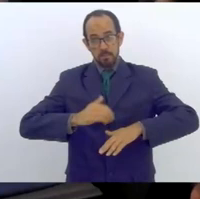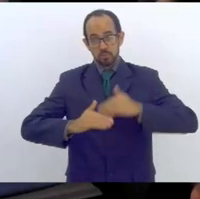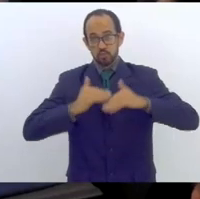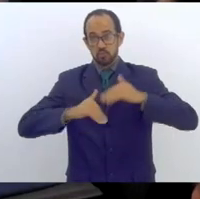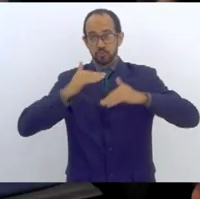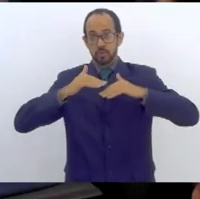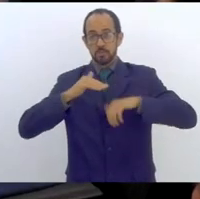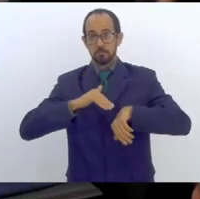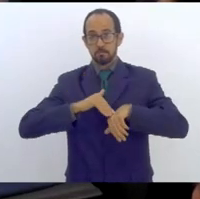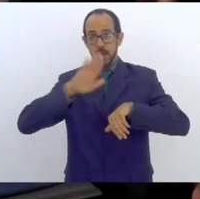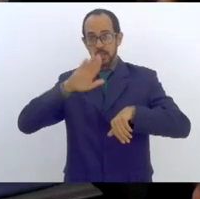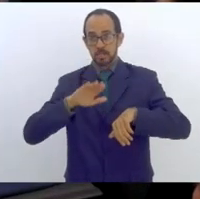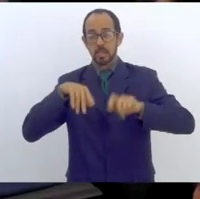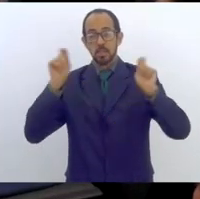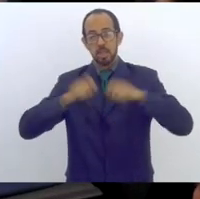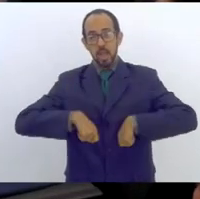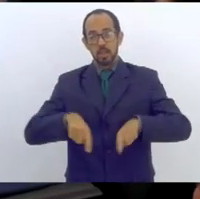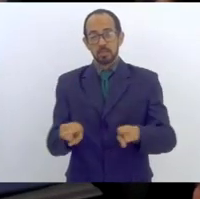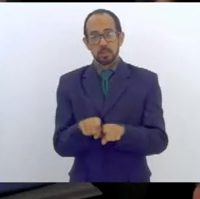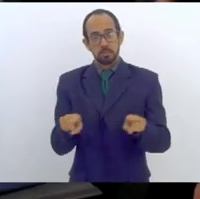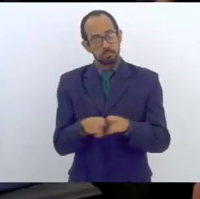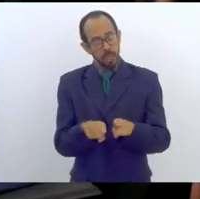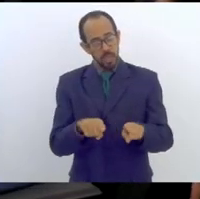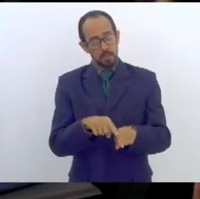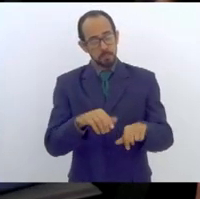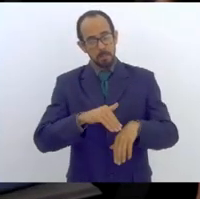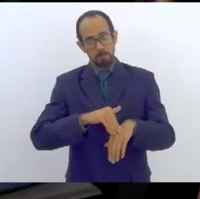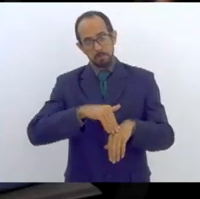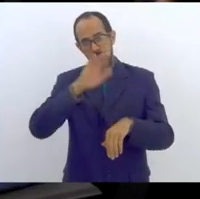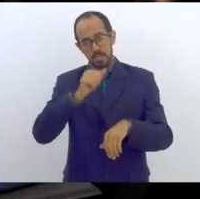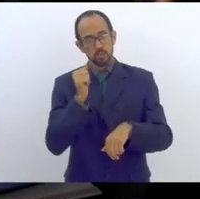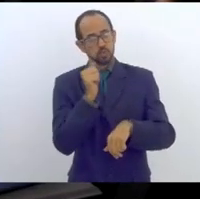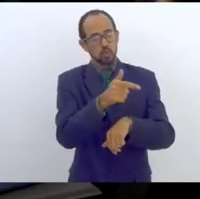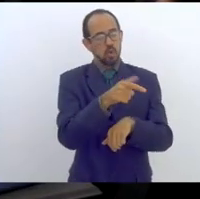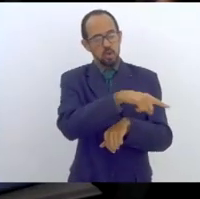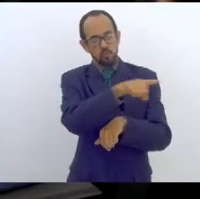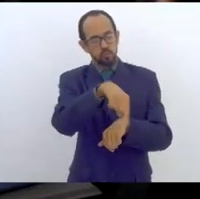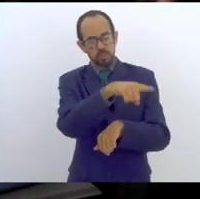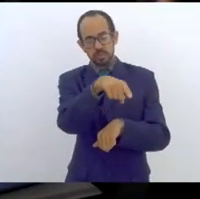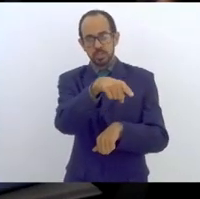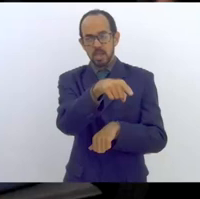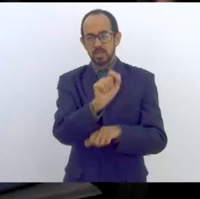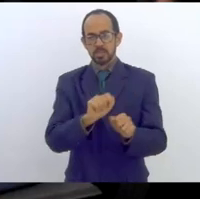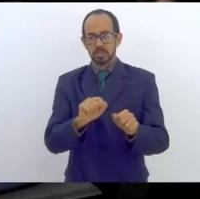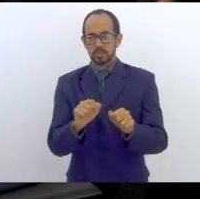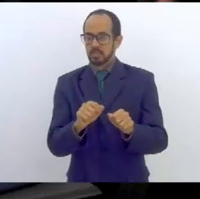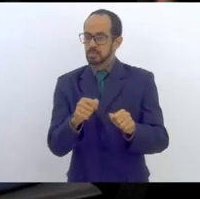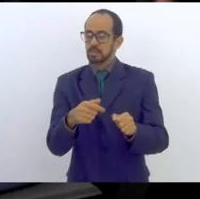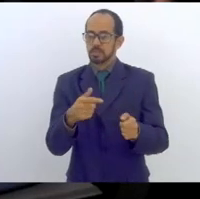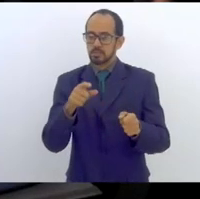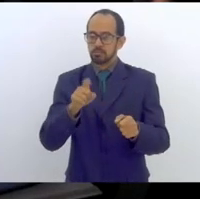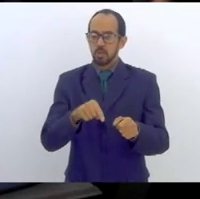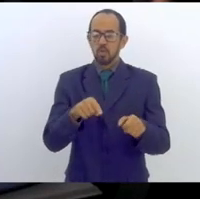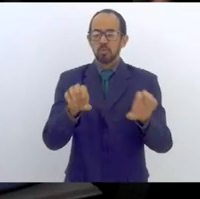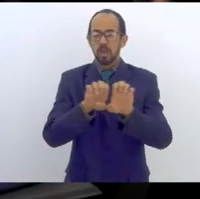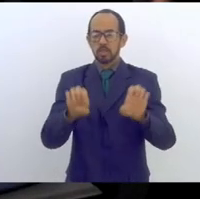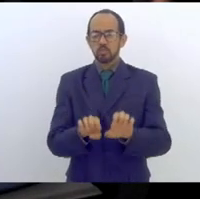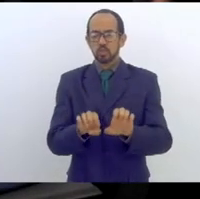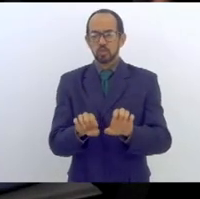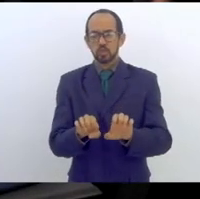possamos ir um pouco mais do que vocês podem enquanto fazedores é fazendo parte dessa estrutura